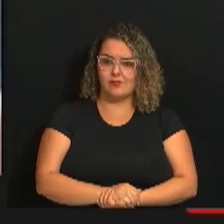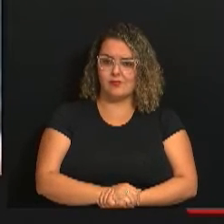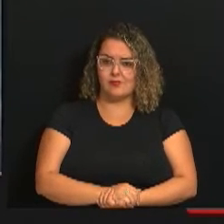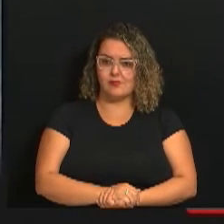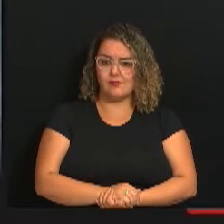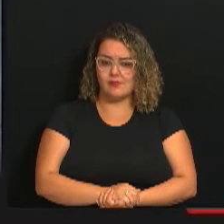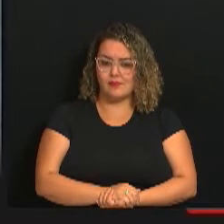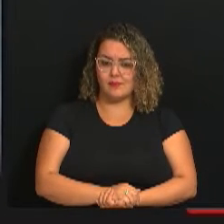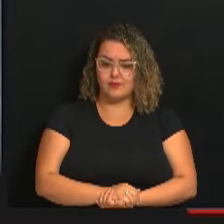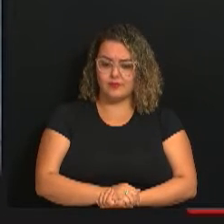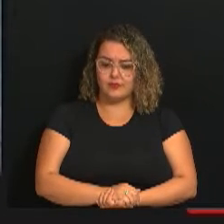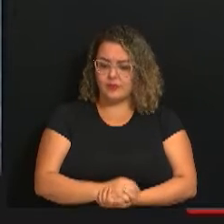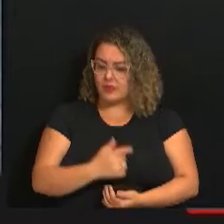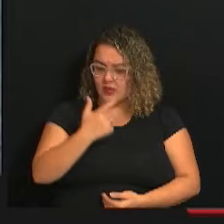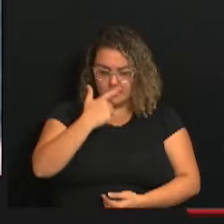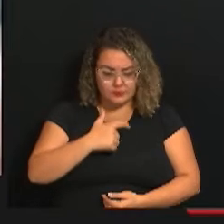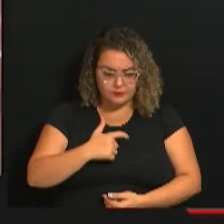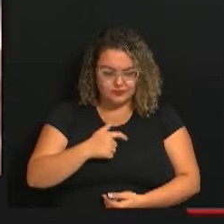doente não quer falar.